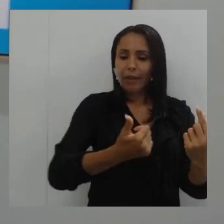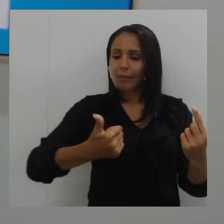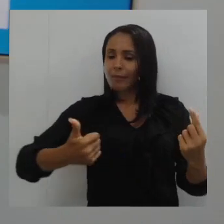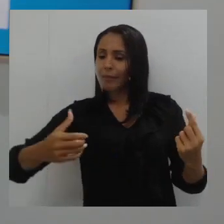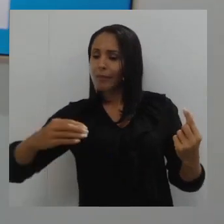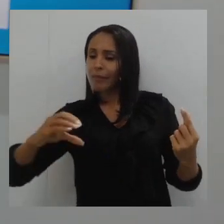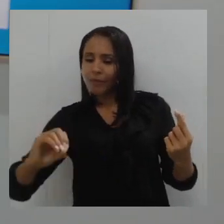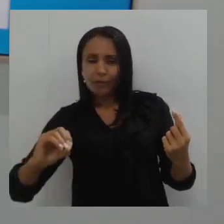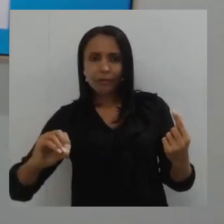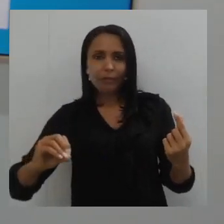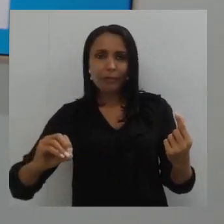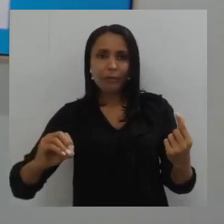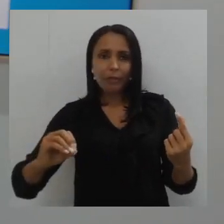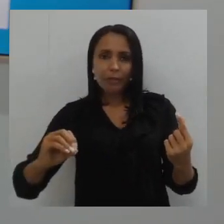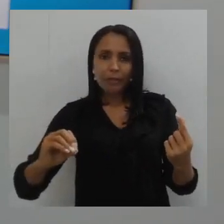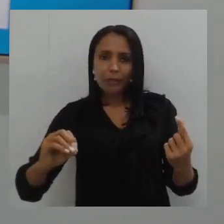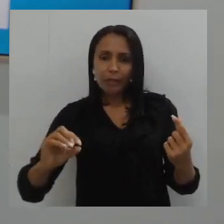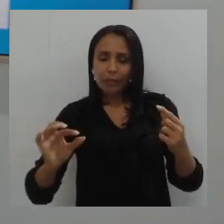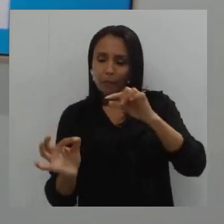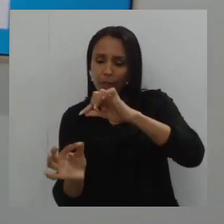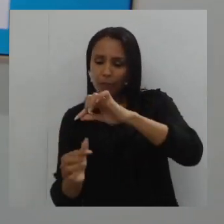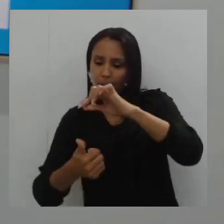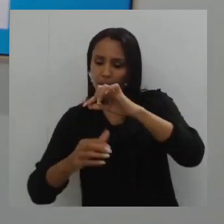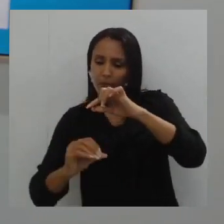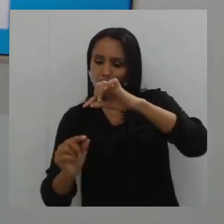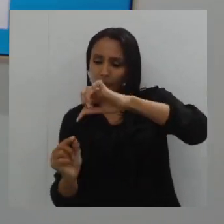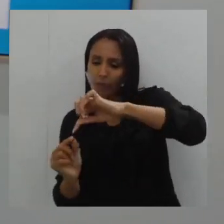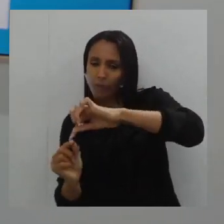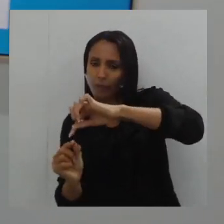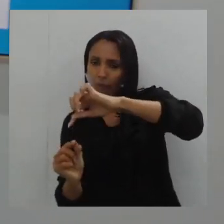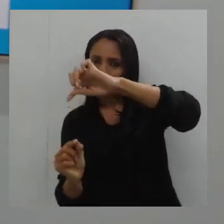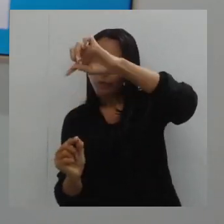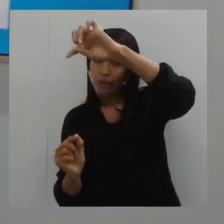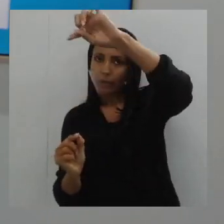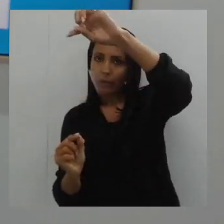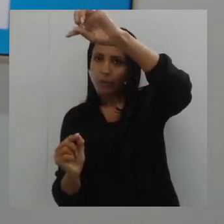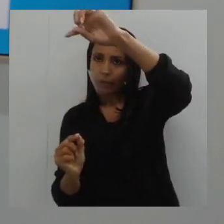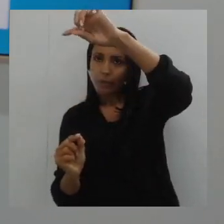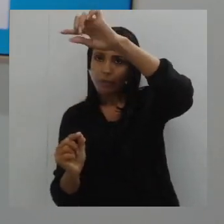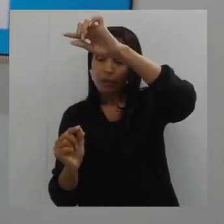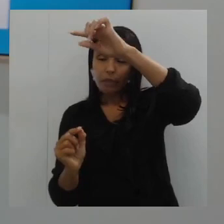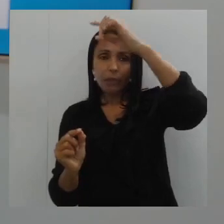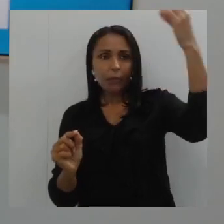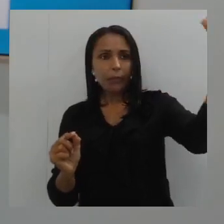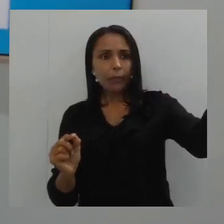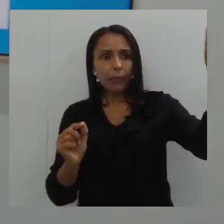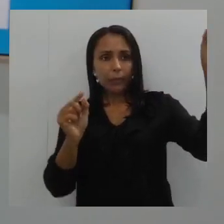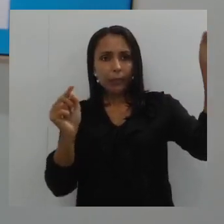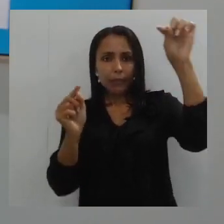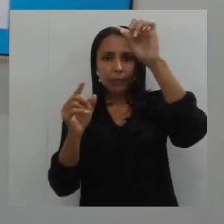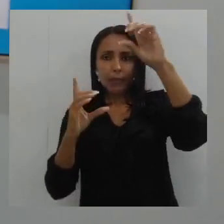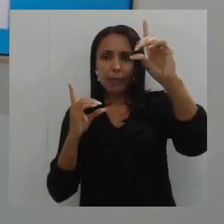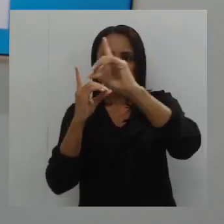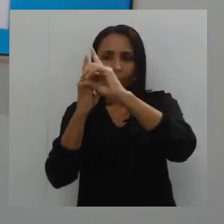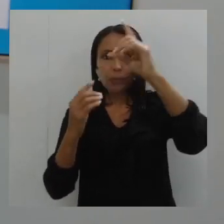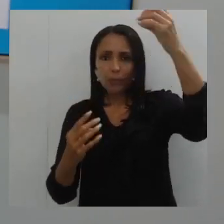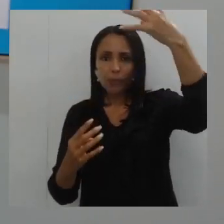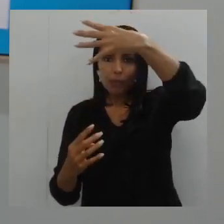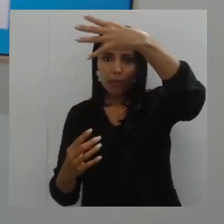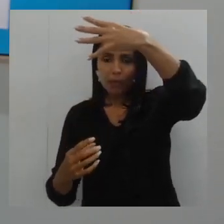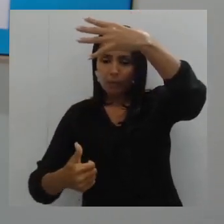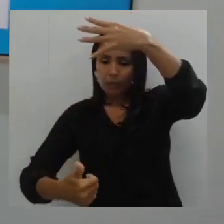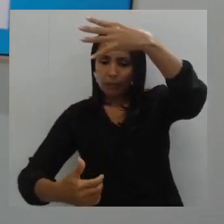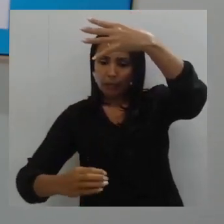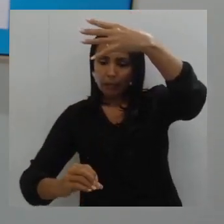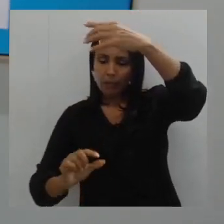10. Eu projeto isso aqui e faço um encontro com o ponto 4. Então 10 daqui com 4.